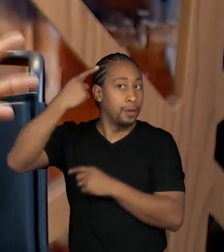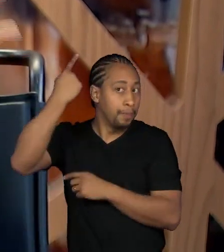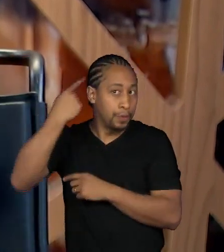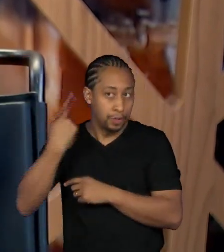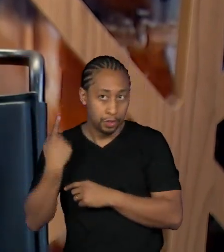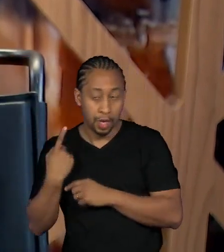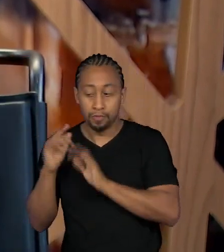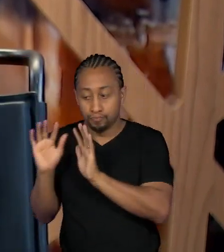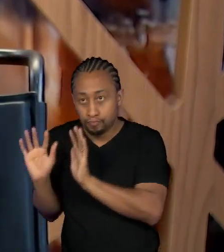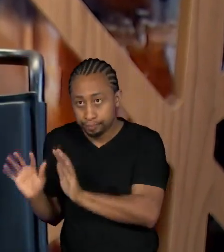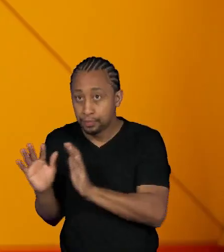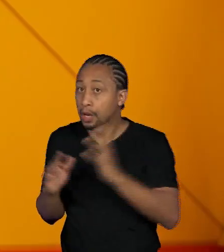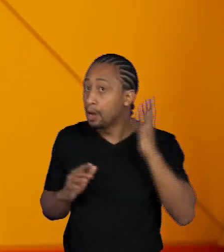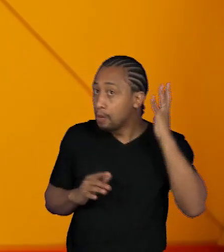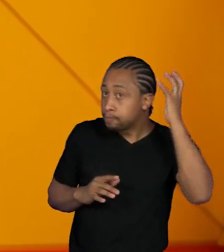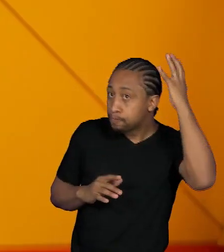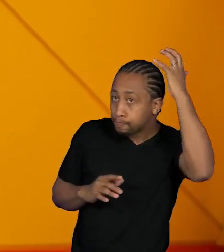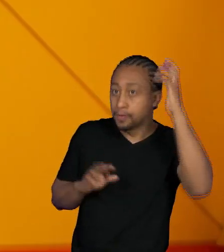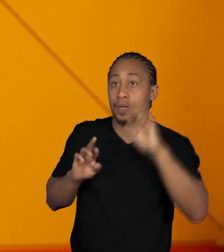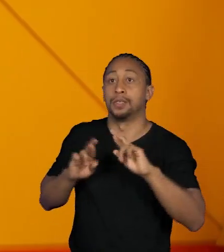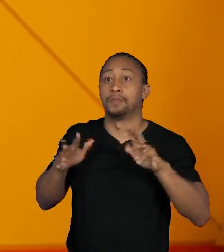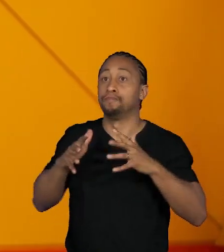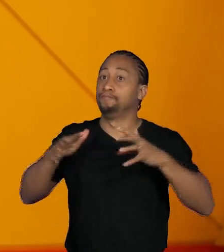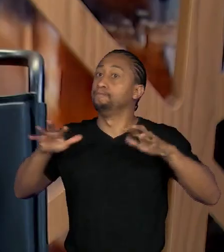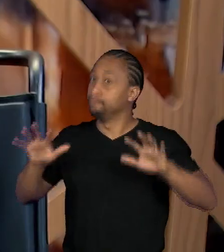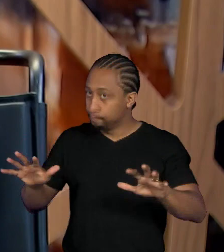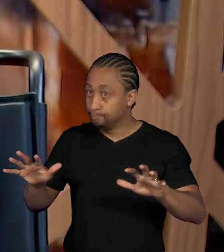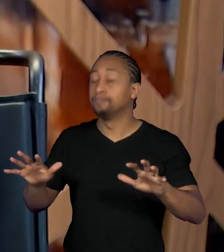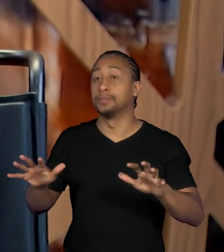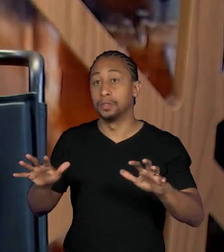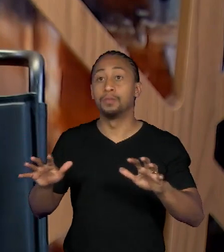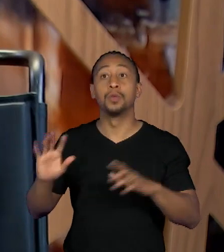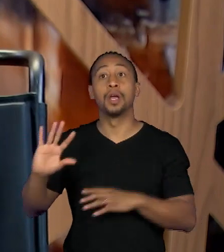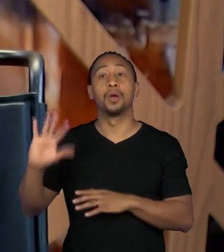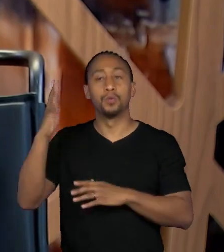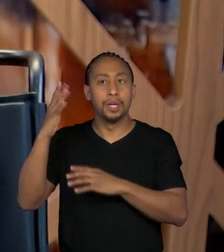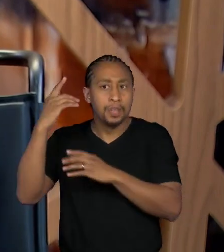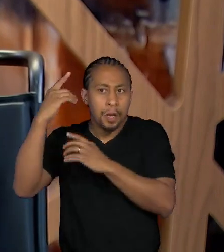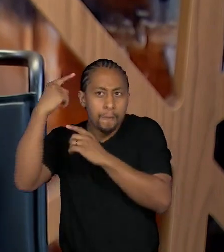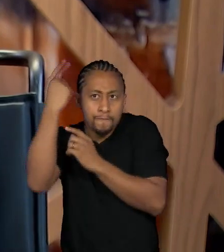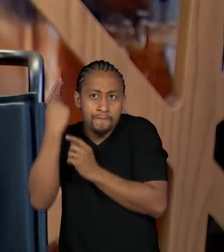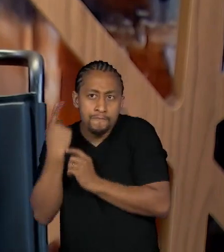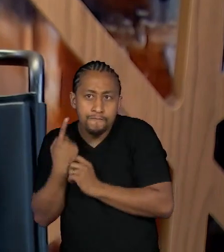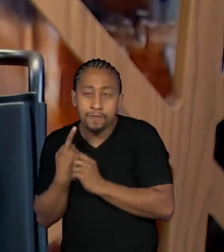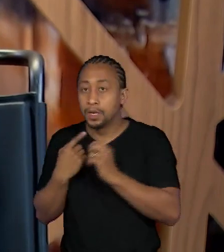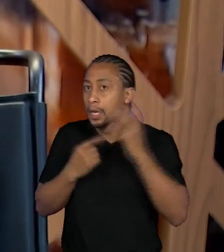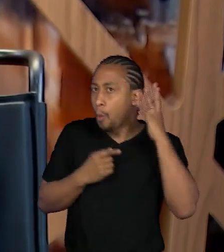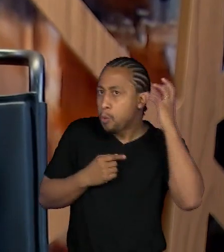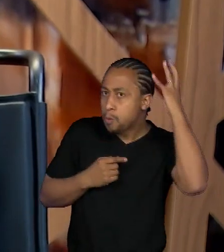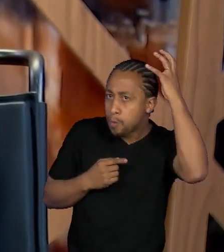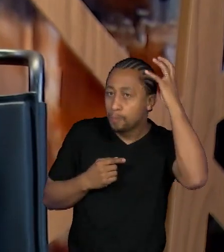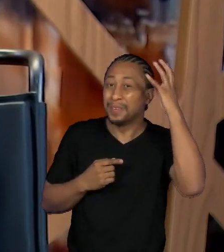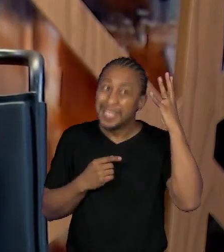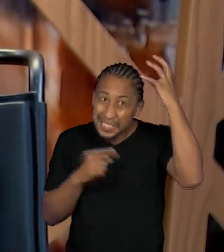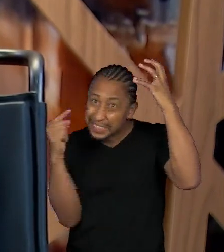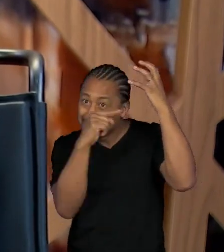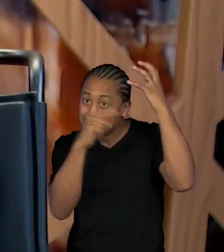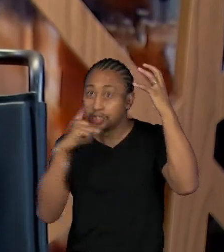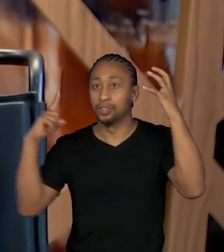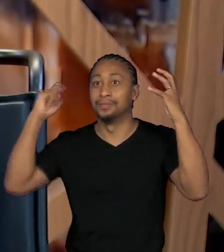coisa, o cabelo crespo e crespíssimo é outra, né? O cabelo crespo e crespíssimos, eles não são aceitos